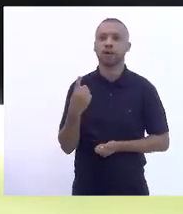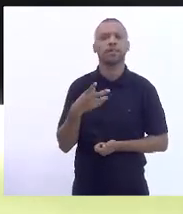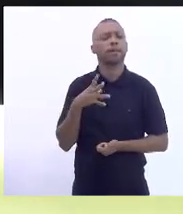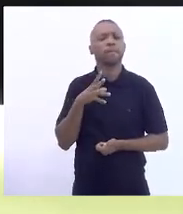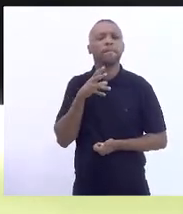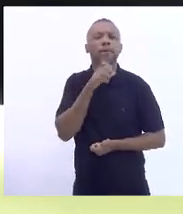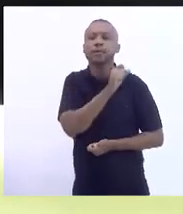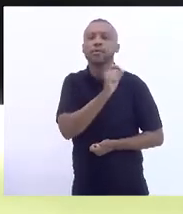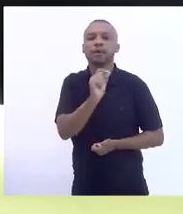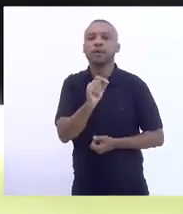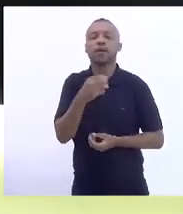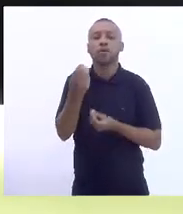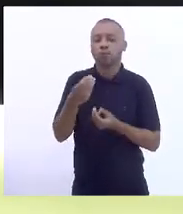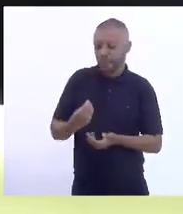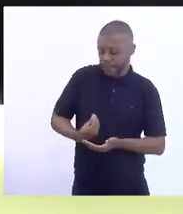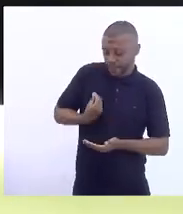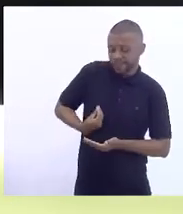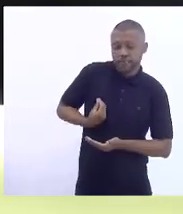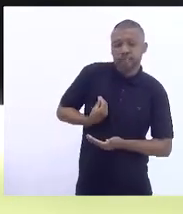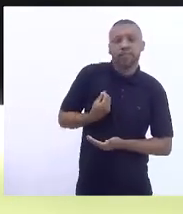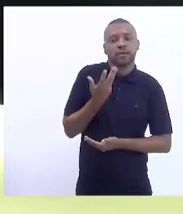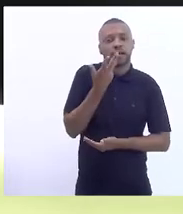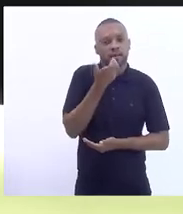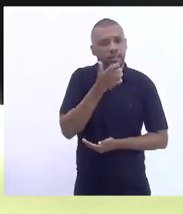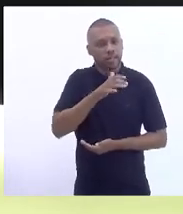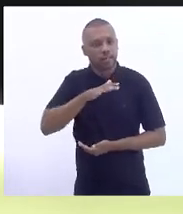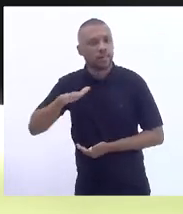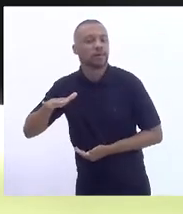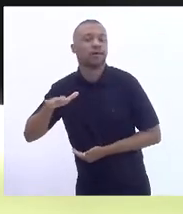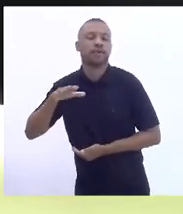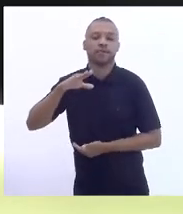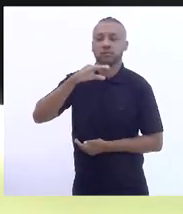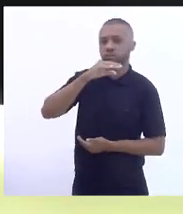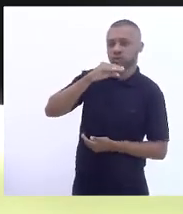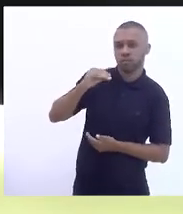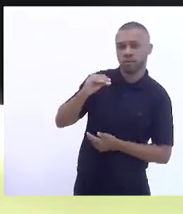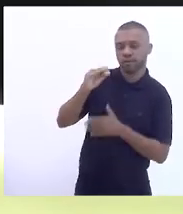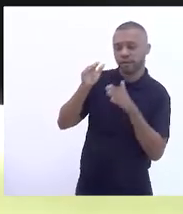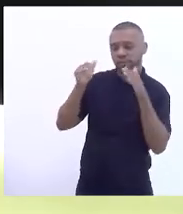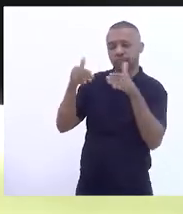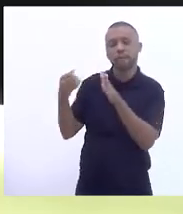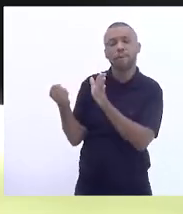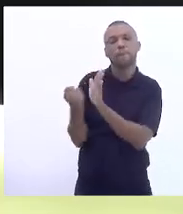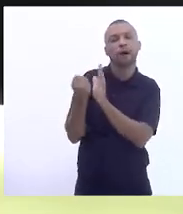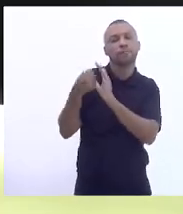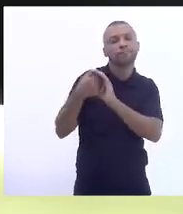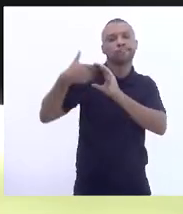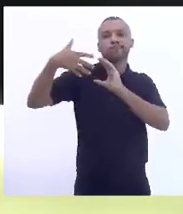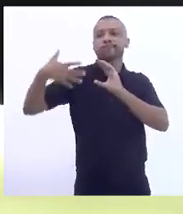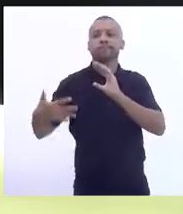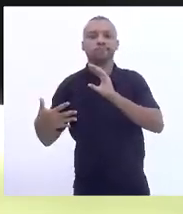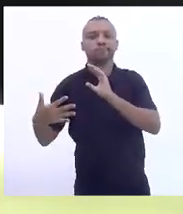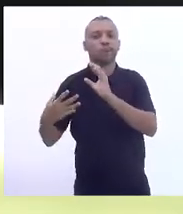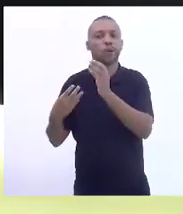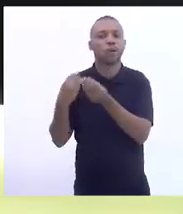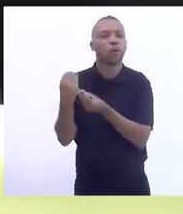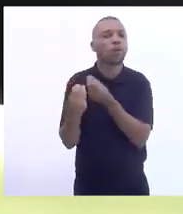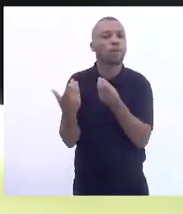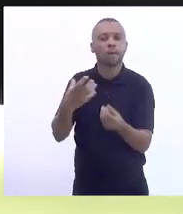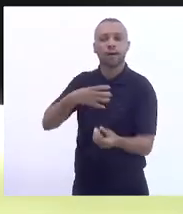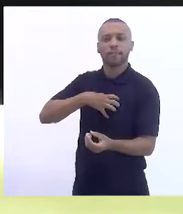quanto o impacto na vida das crianças e dos adolescentes né vem se caracterizando como uma forma